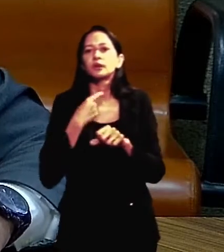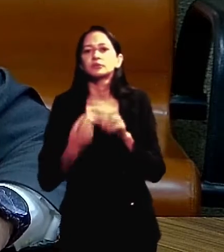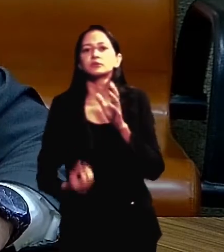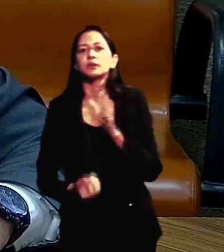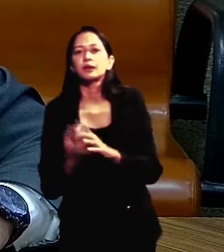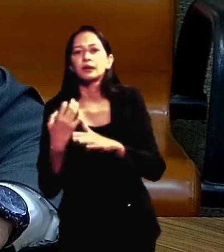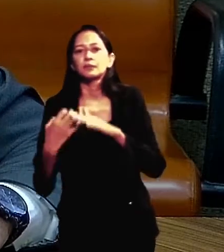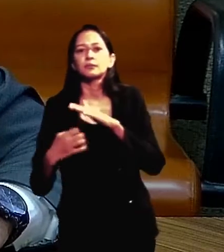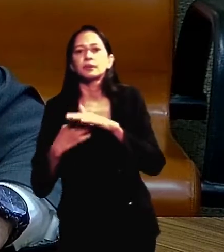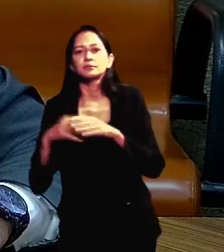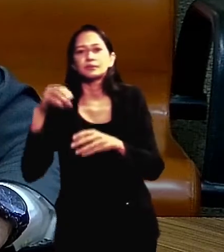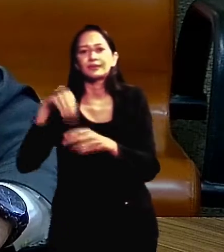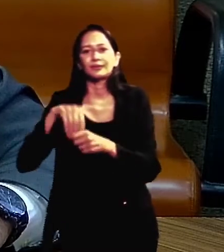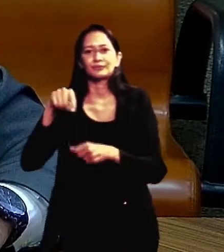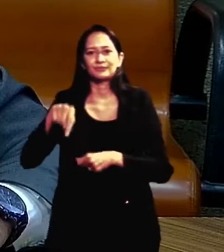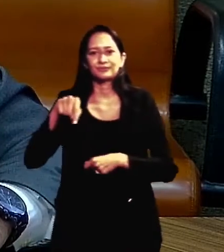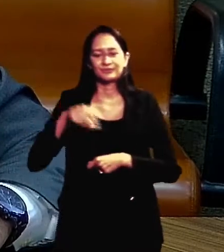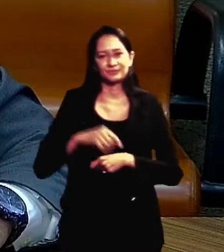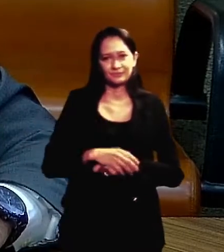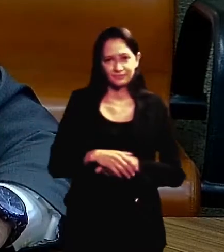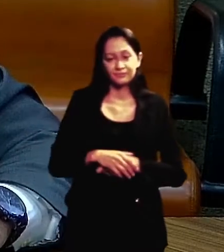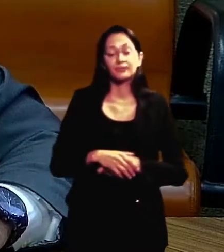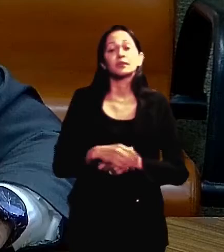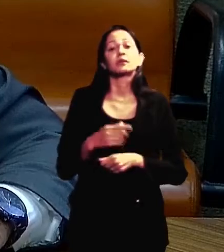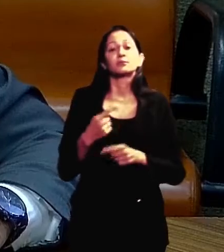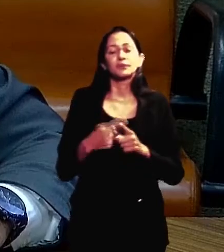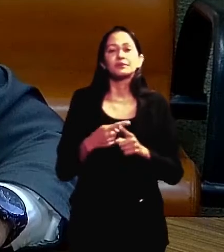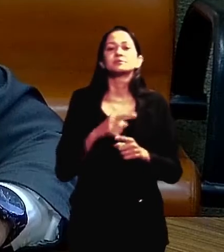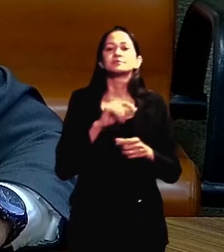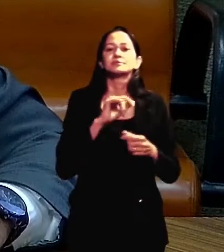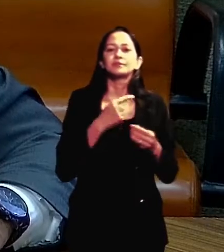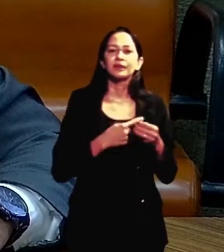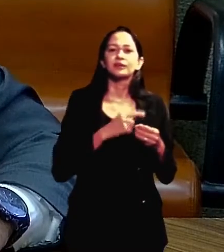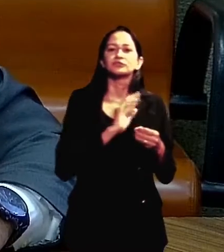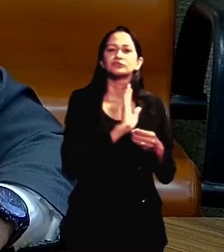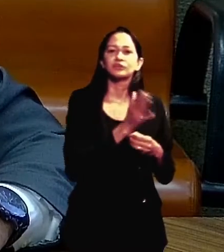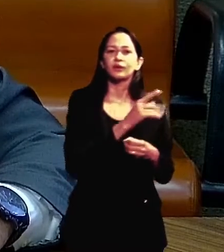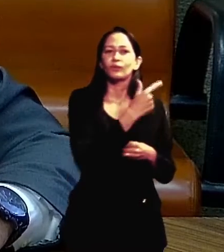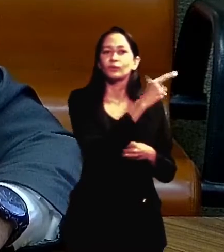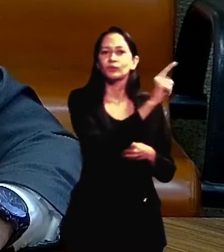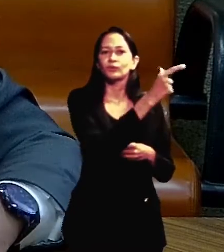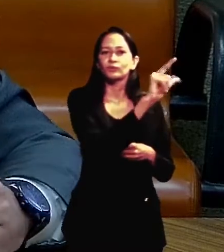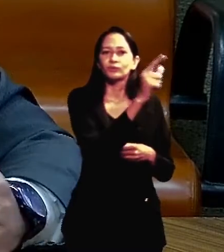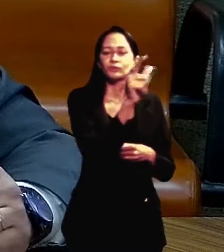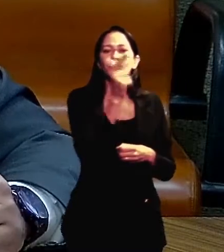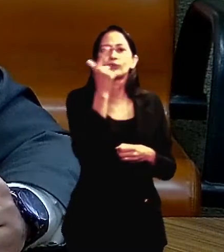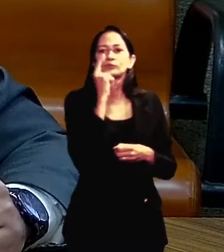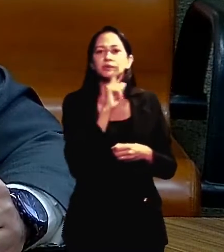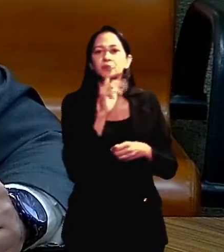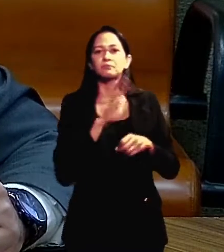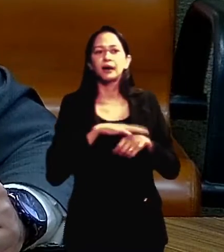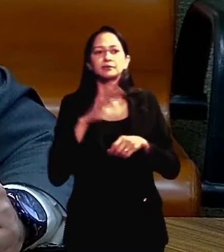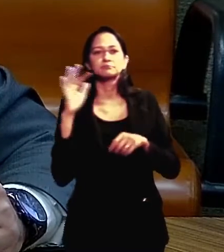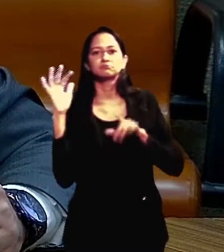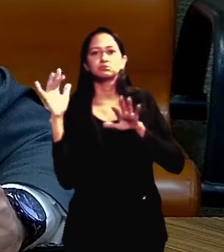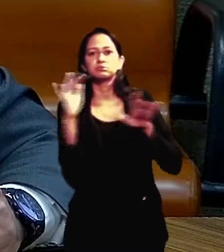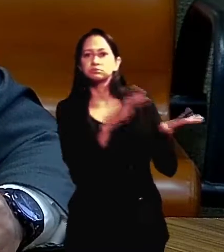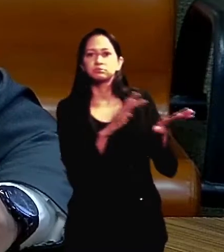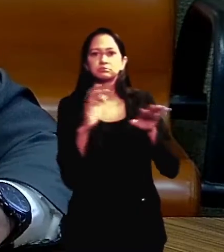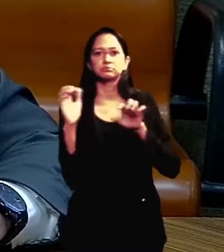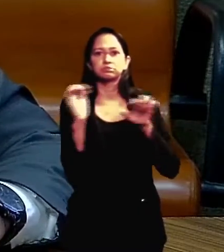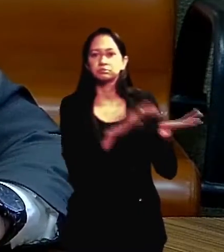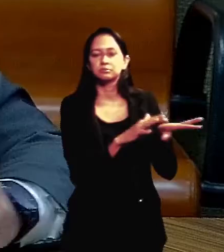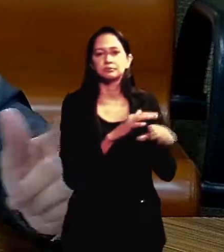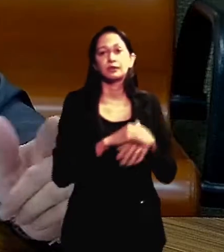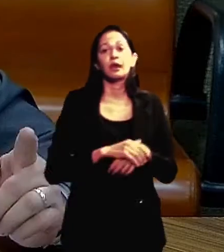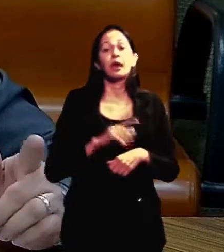por uma questão de mérito, conseguiram receber esses títulos. E a comparação, 3 anos depois, é que